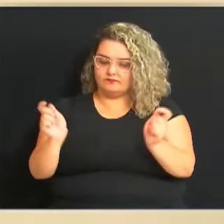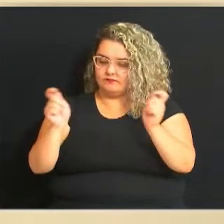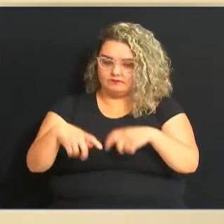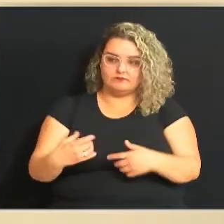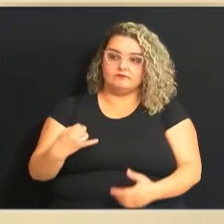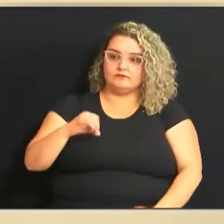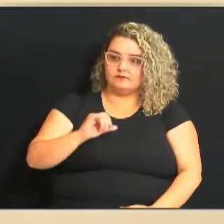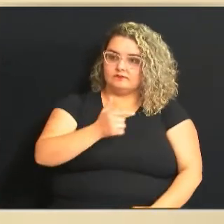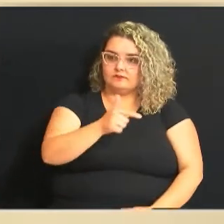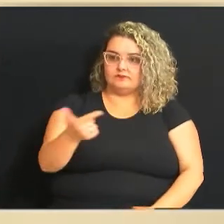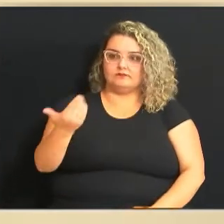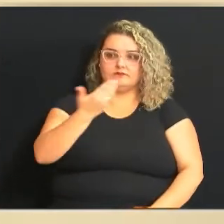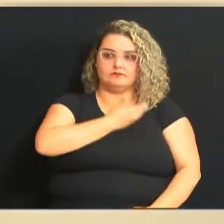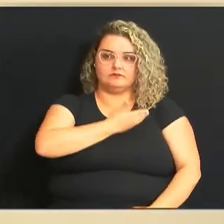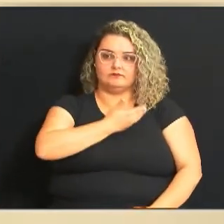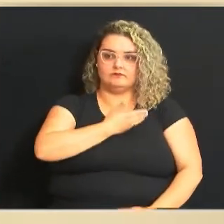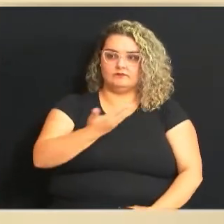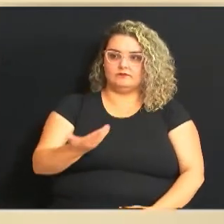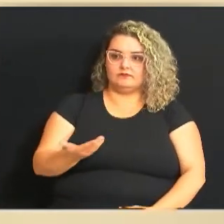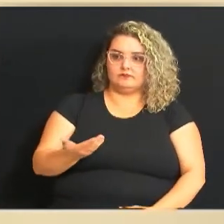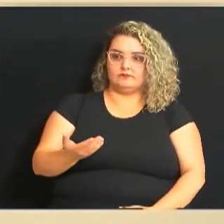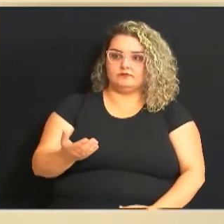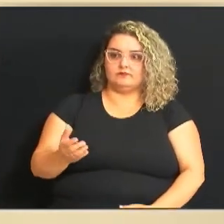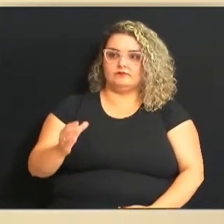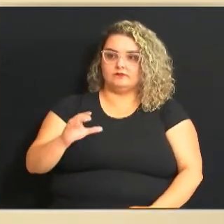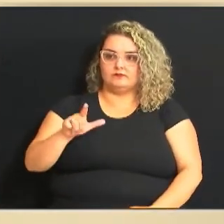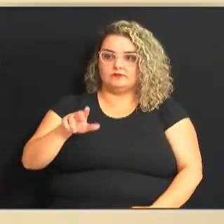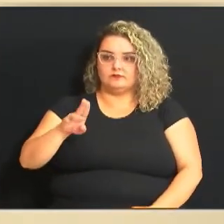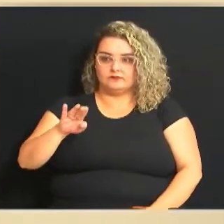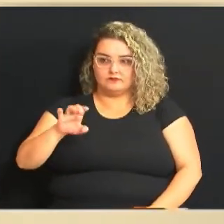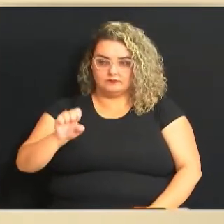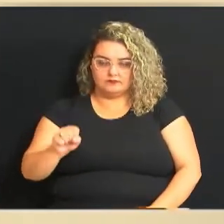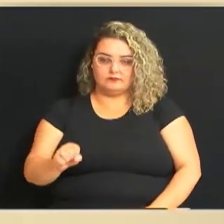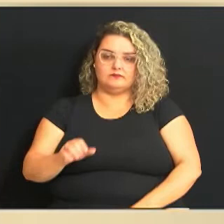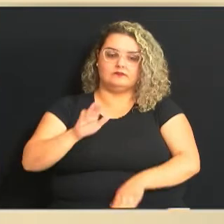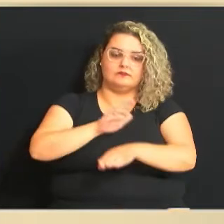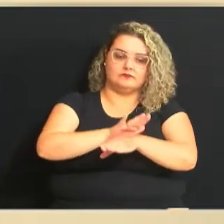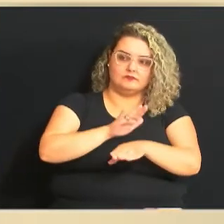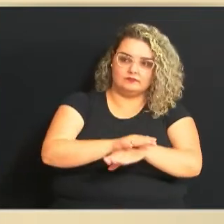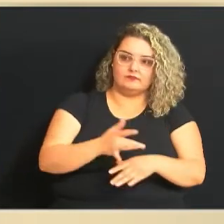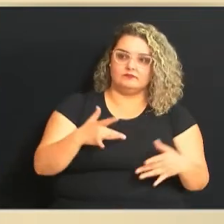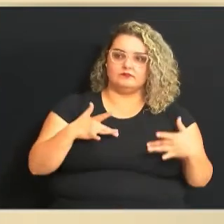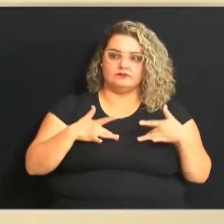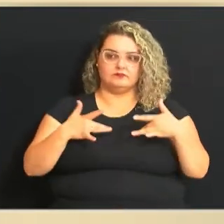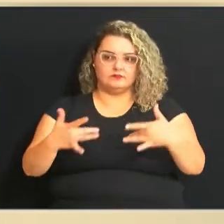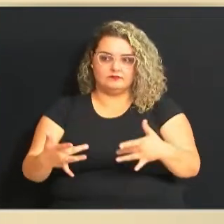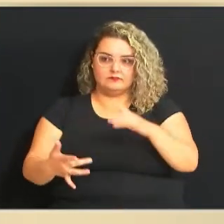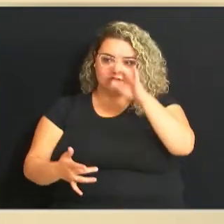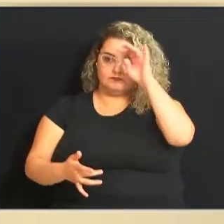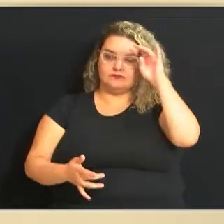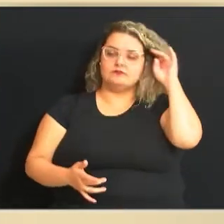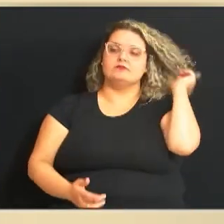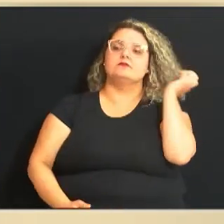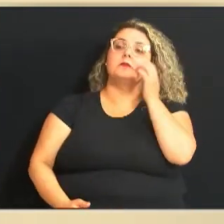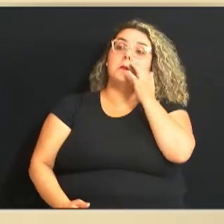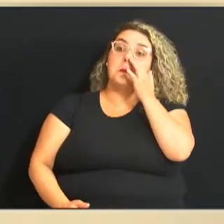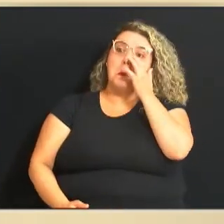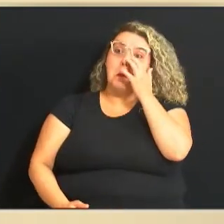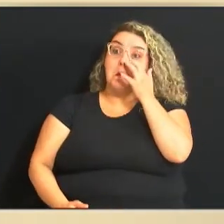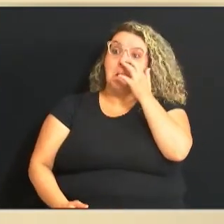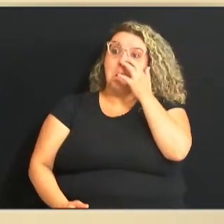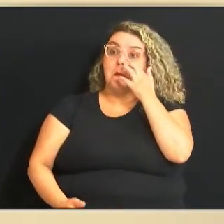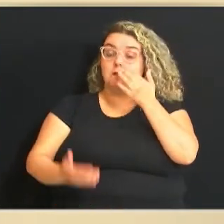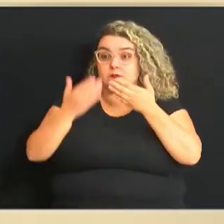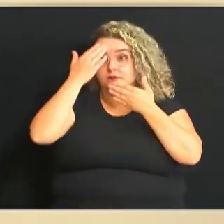também por mensagens, Instagram, Facebook, celular, e uma delas era a falta desses medicamentos tão importantes e